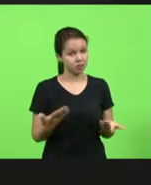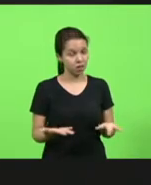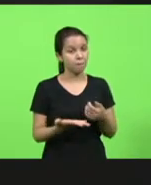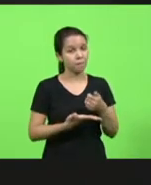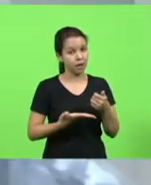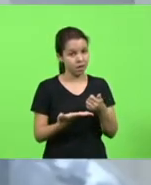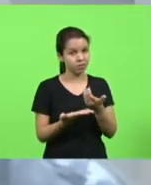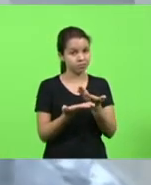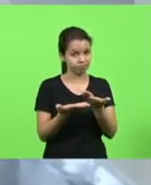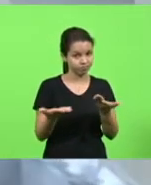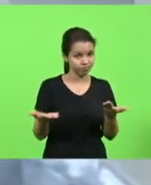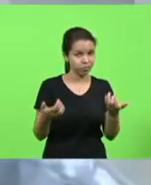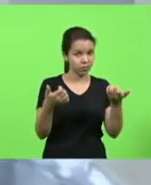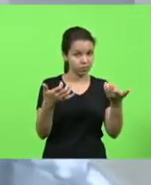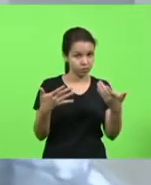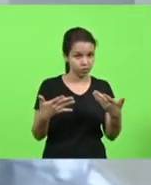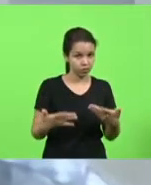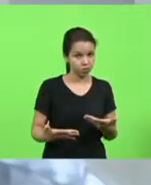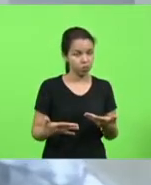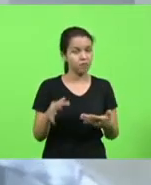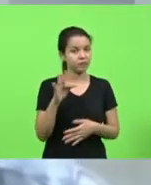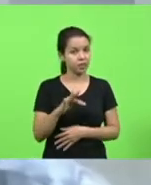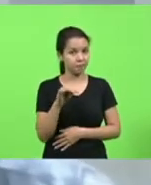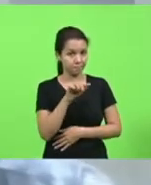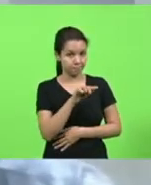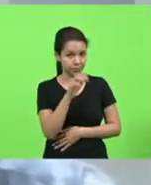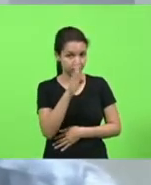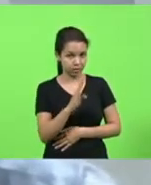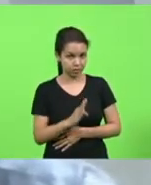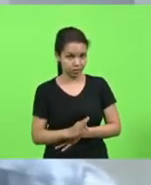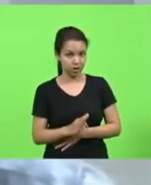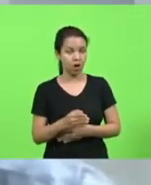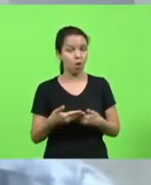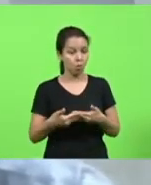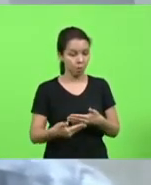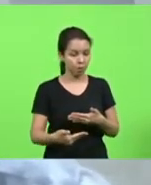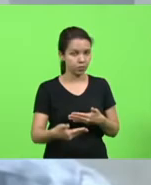a Federação Brasileira iniciou uma vasta campanha